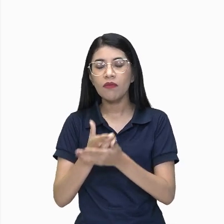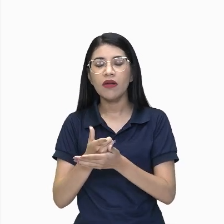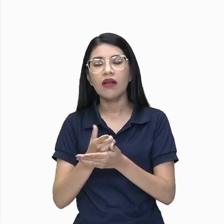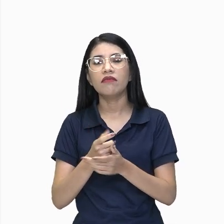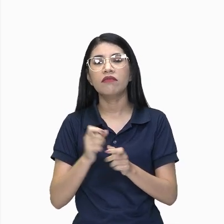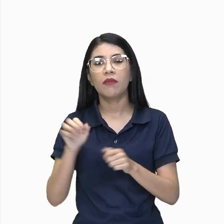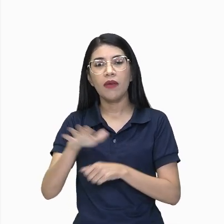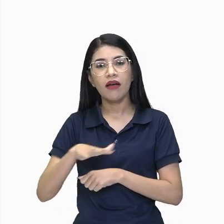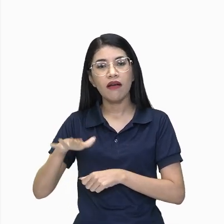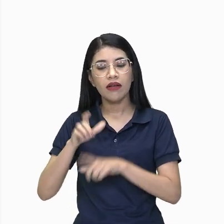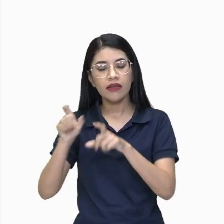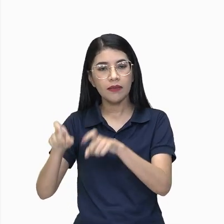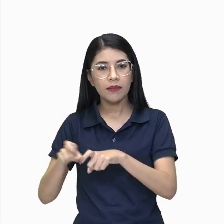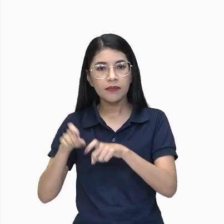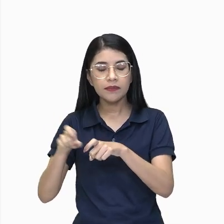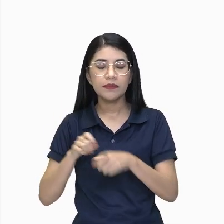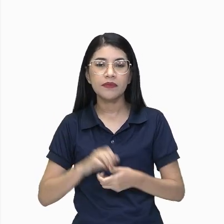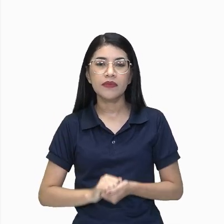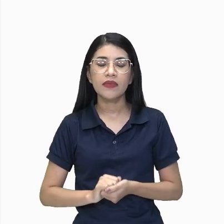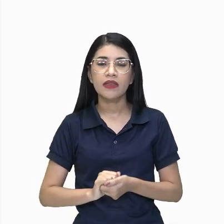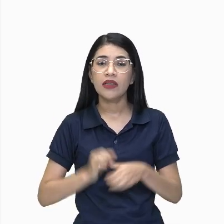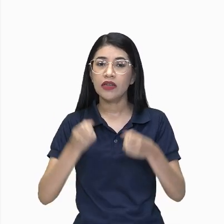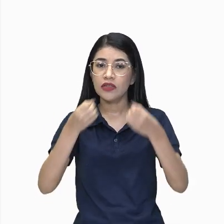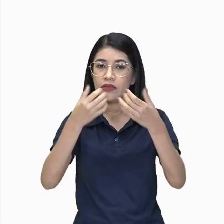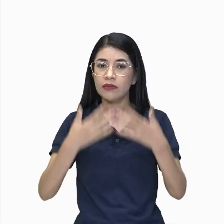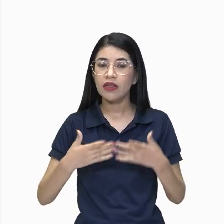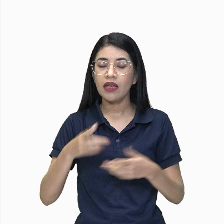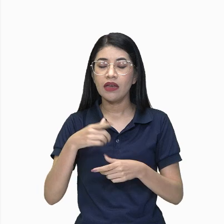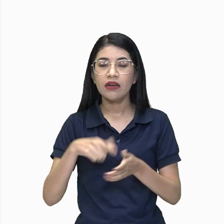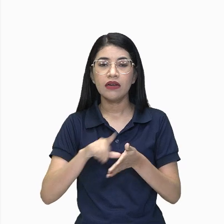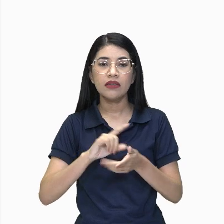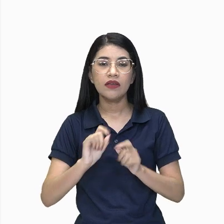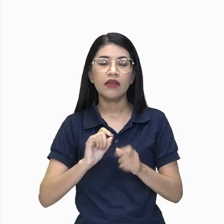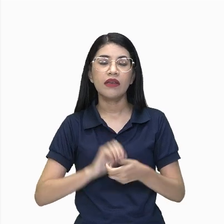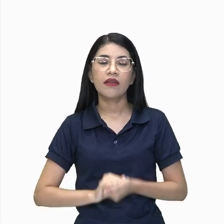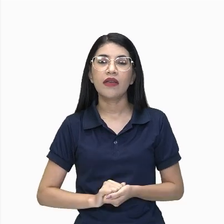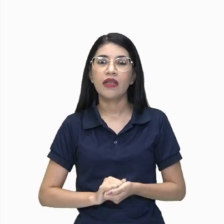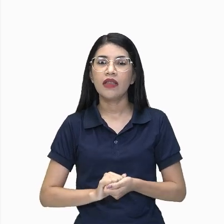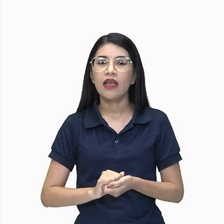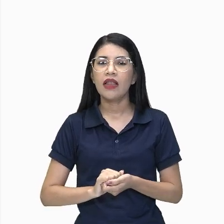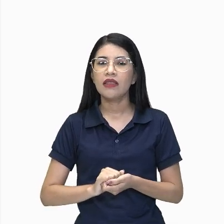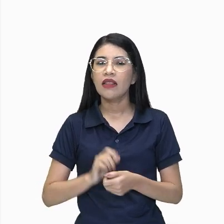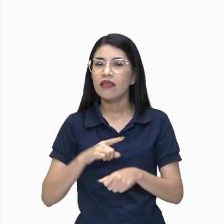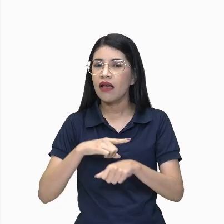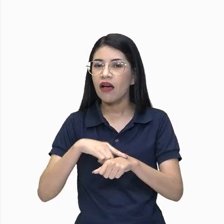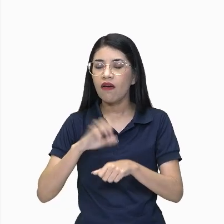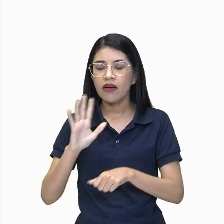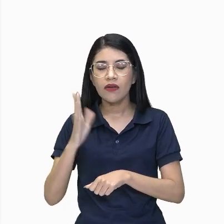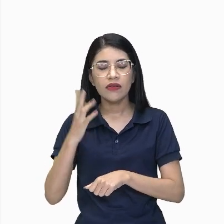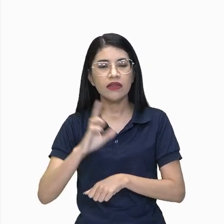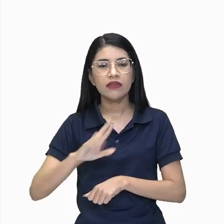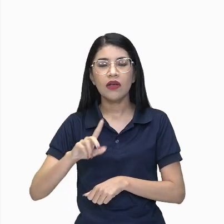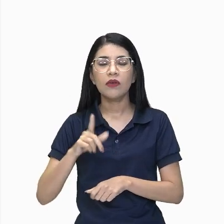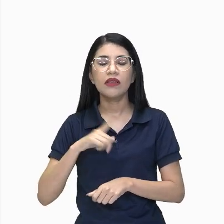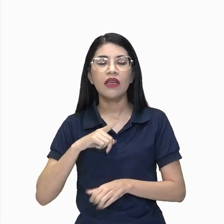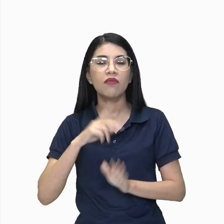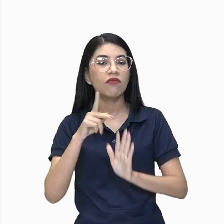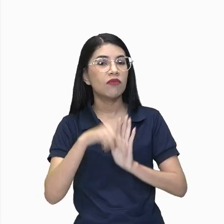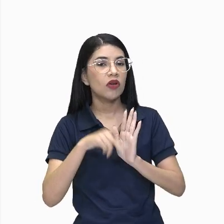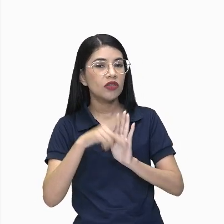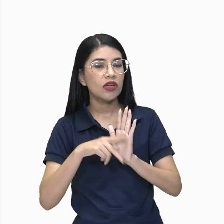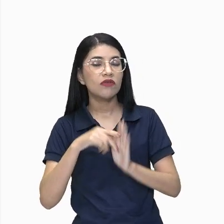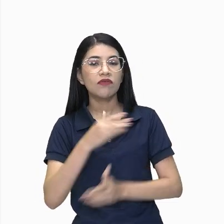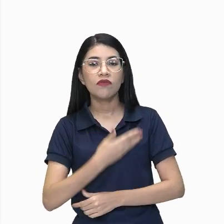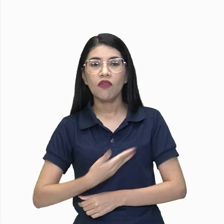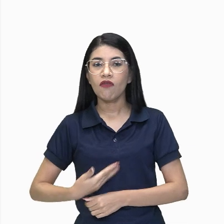médio proprietário. Como eu falei para vocês, nada é do nada, nada é por acaso, tudo é projeto de governo justamente